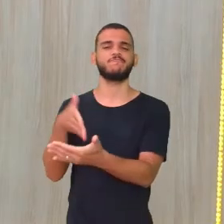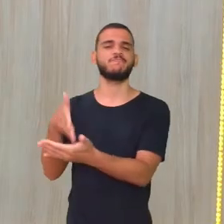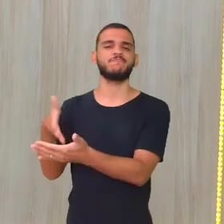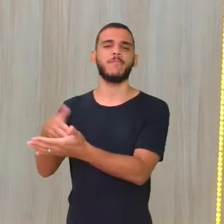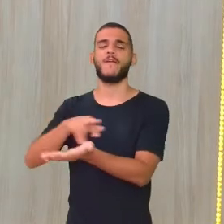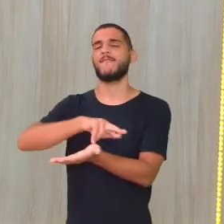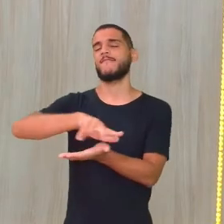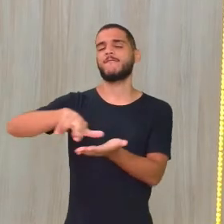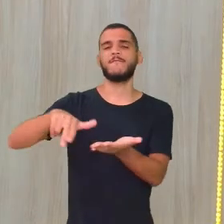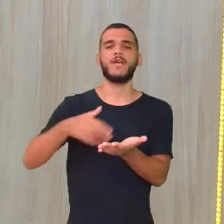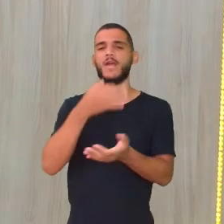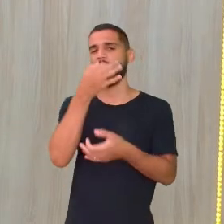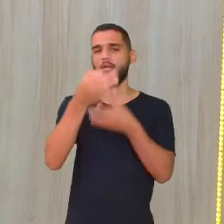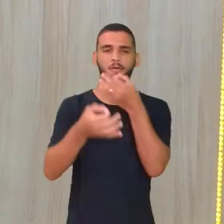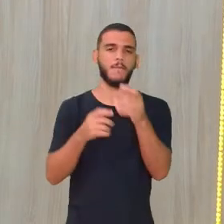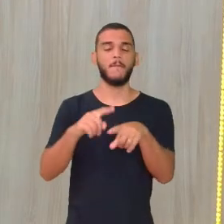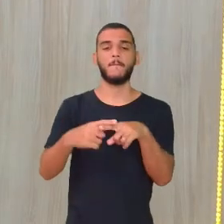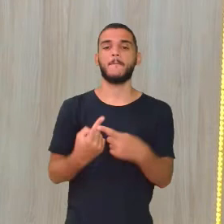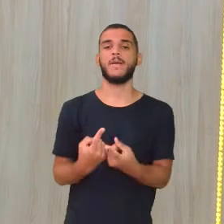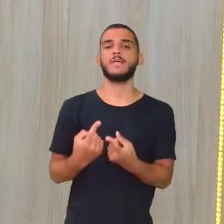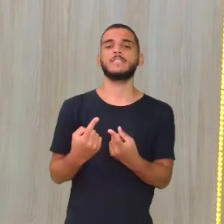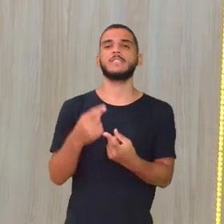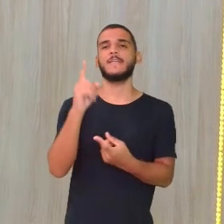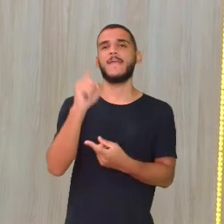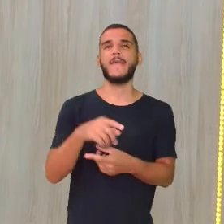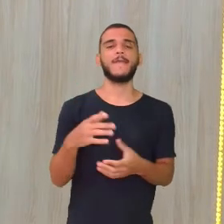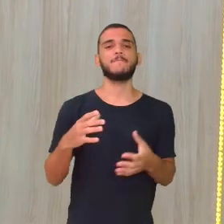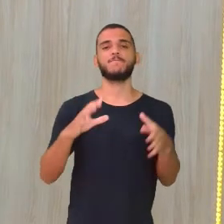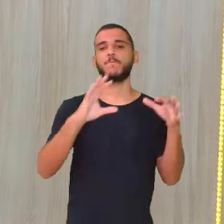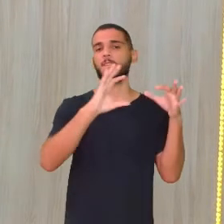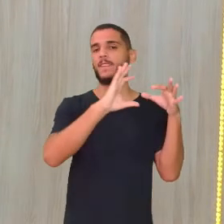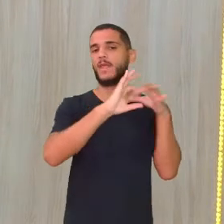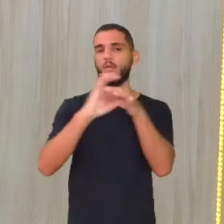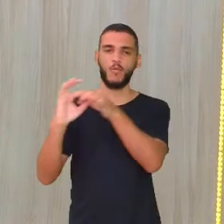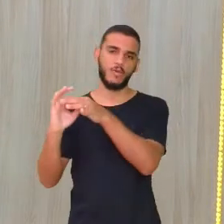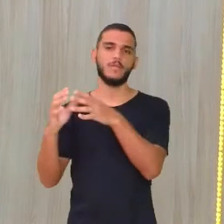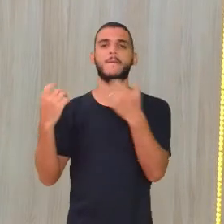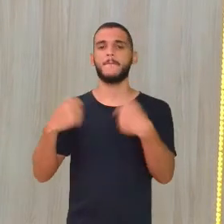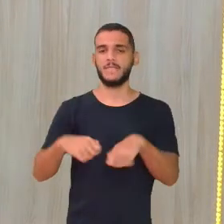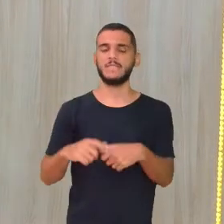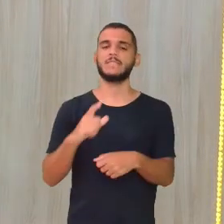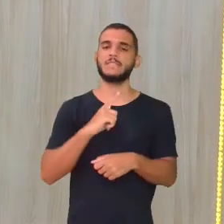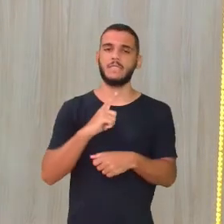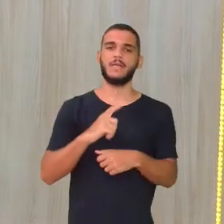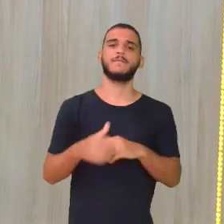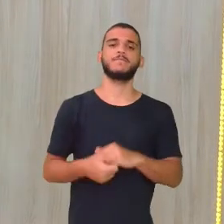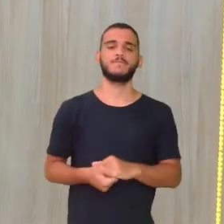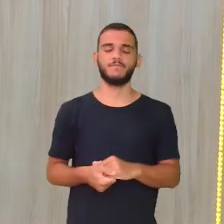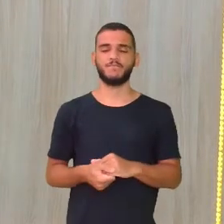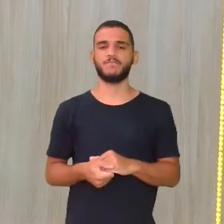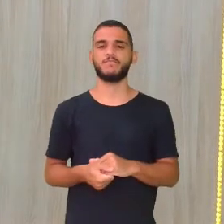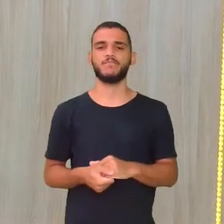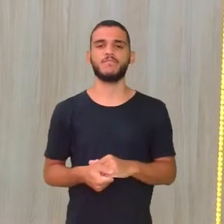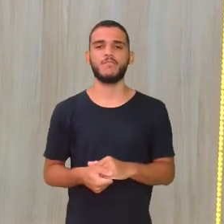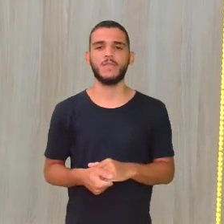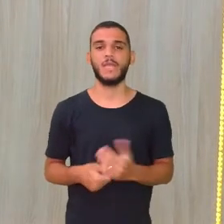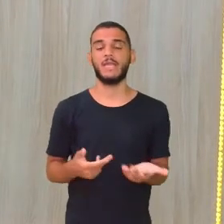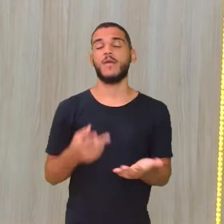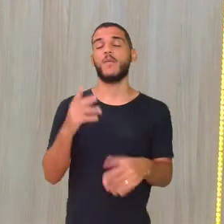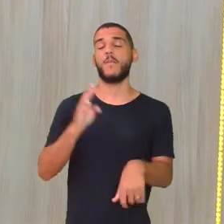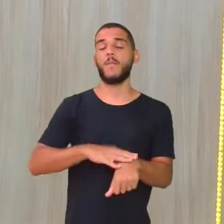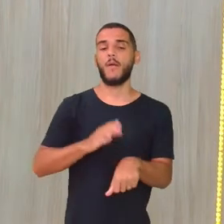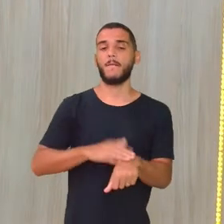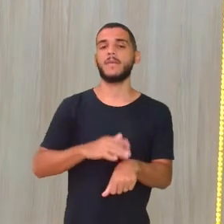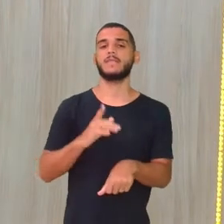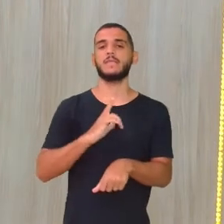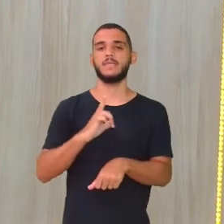que eles tenham, que sejam coesos entre si. Eles podem até divergir, mas aí em algum momento você vai ter que dizer com